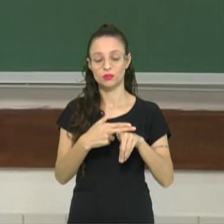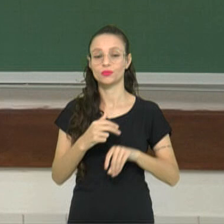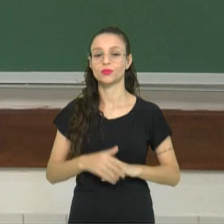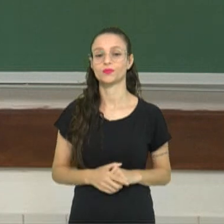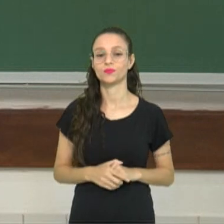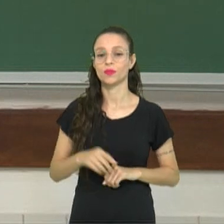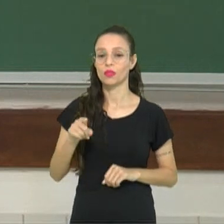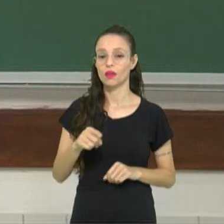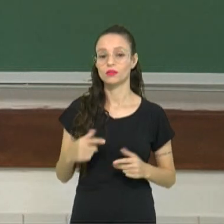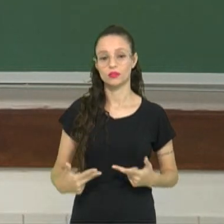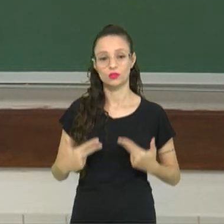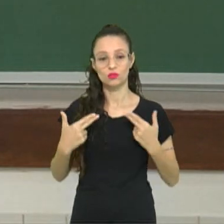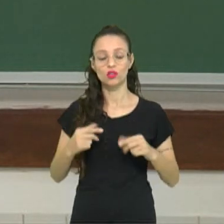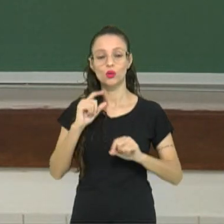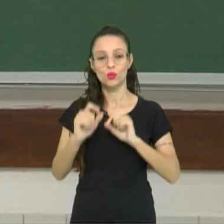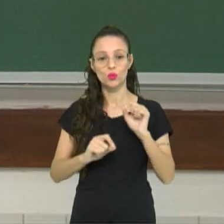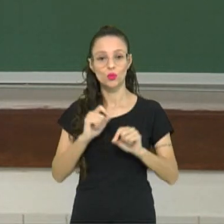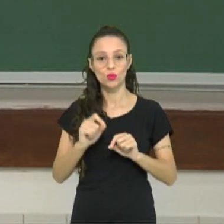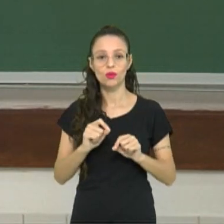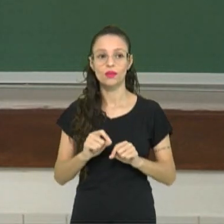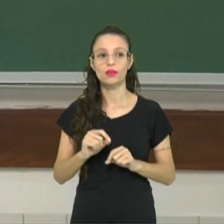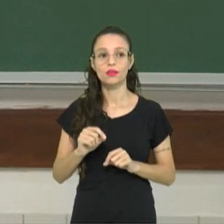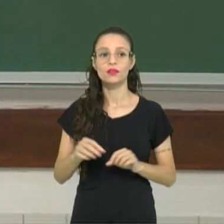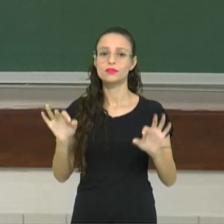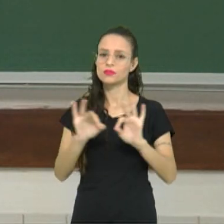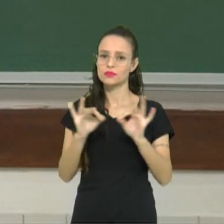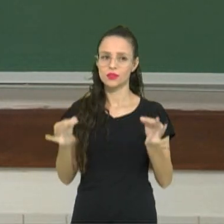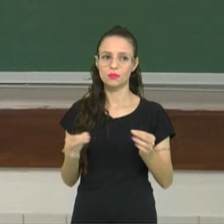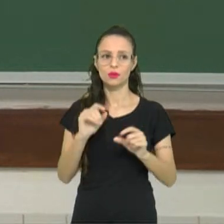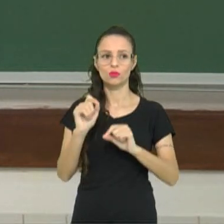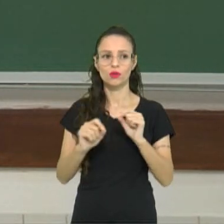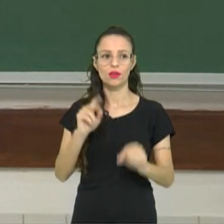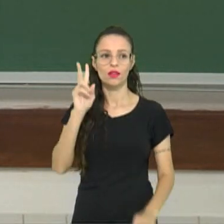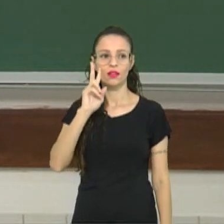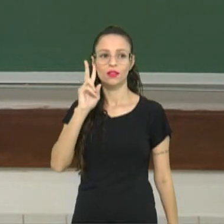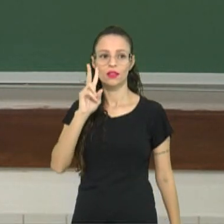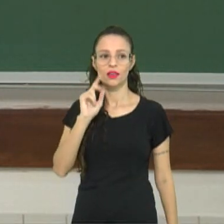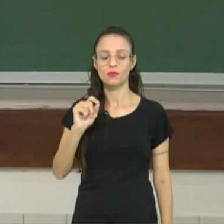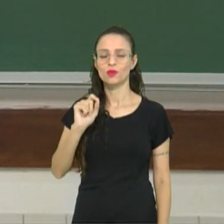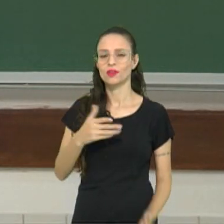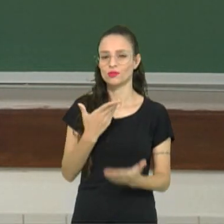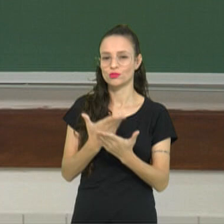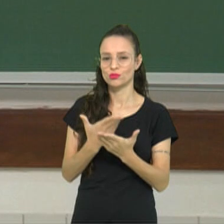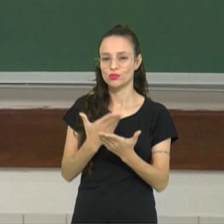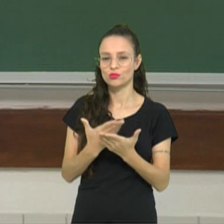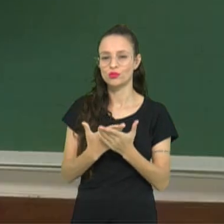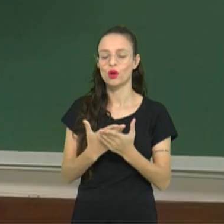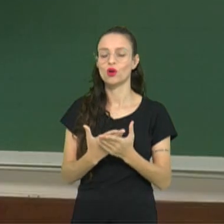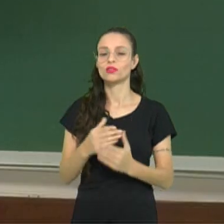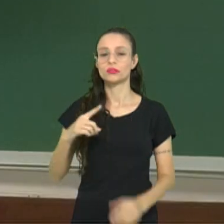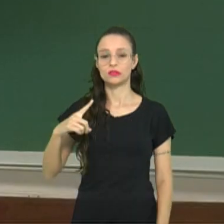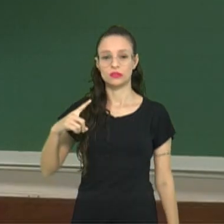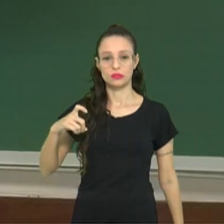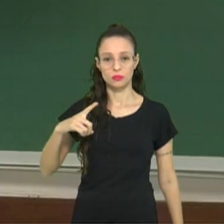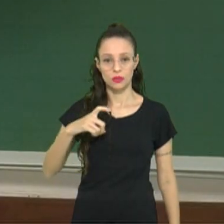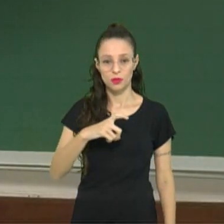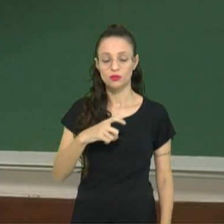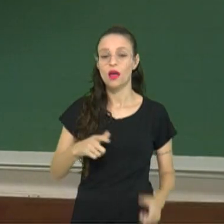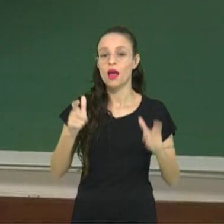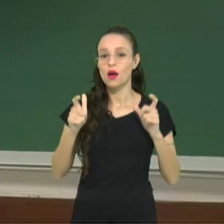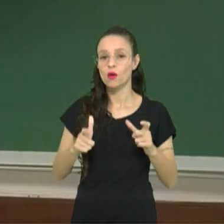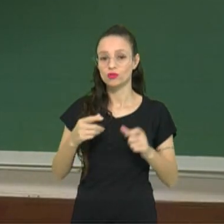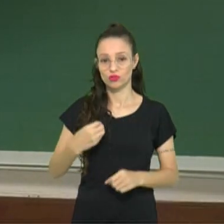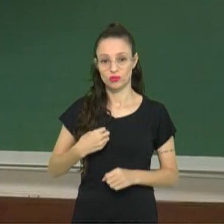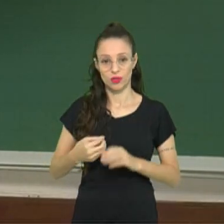Essa vasectomia é um procedimento considerado simples. Lembra lá que a gente tinha estudado que os espermatozoides produzem ali